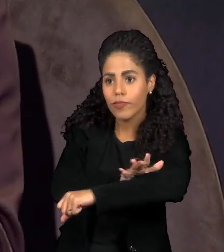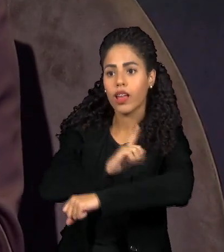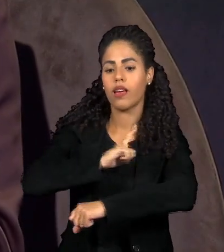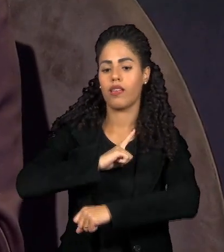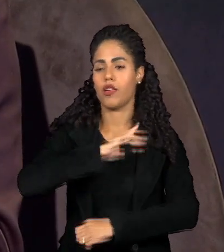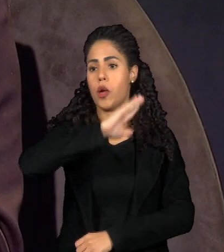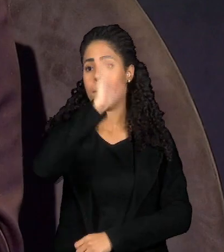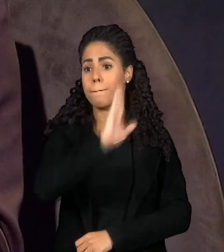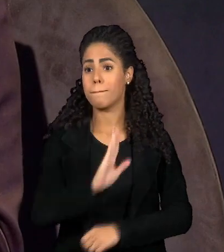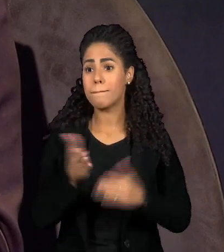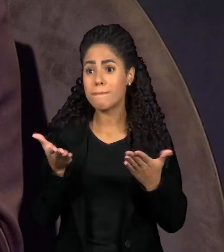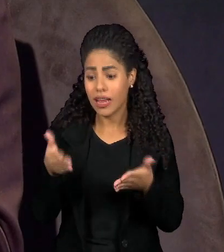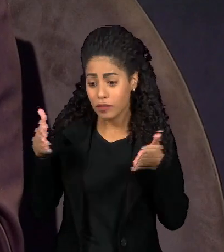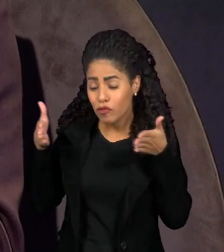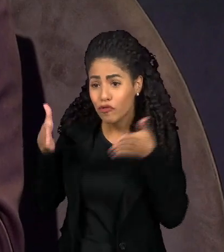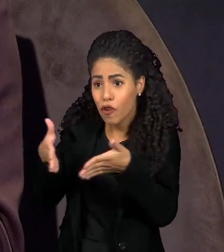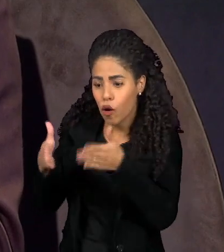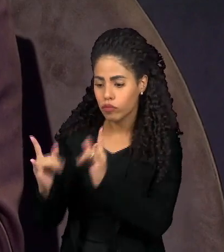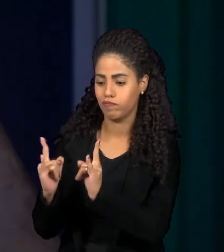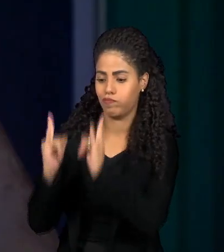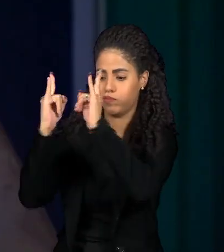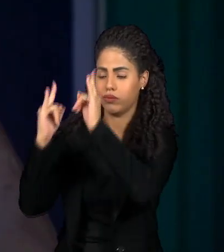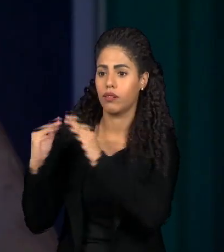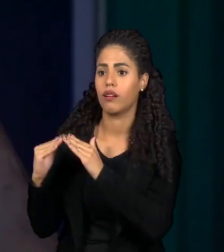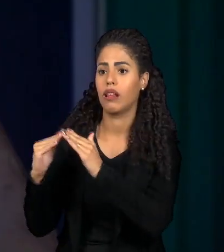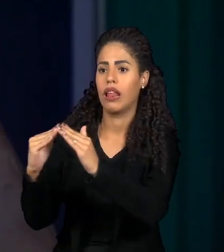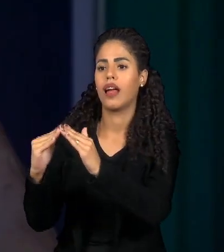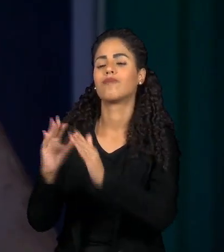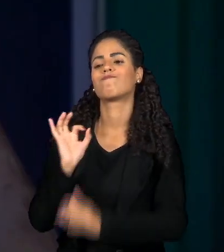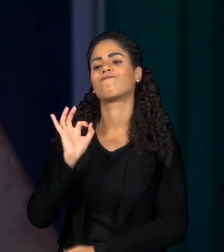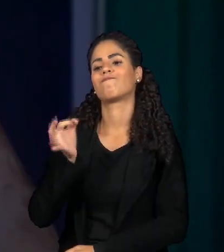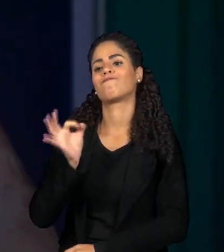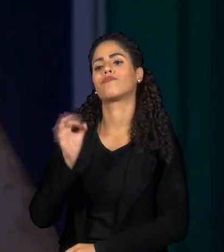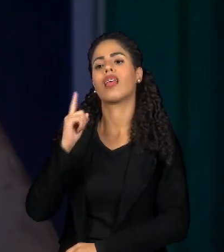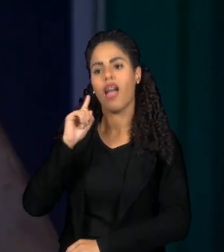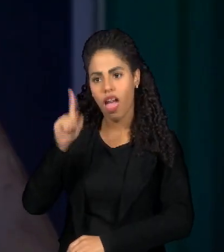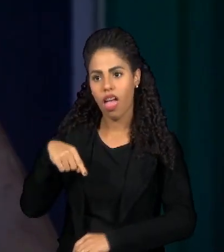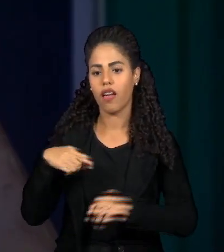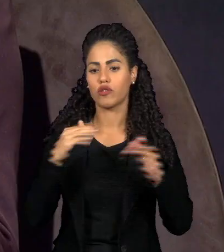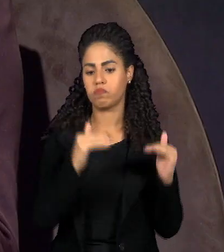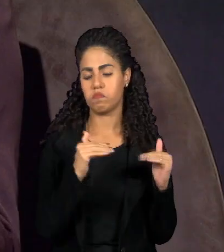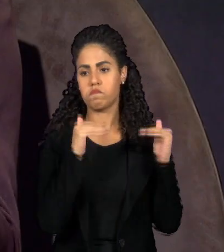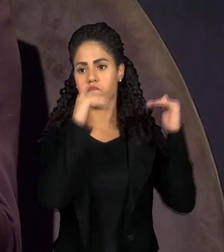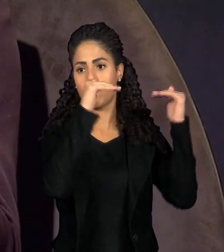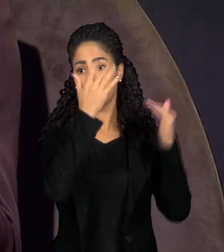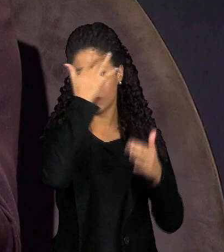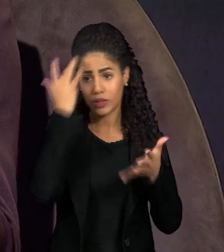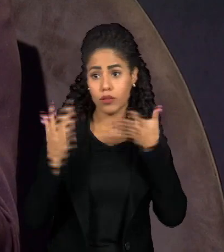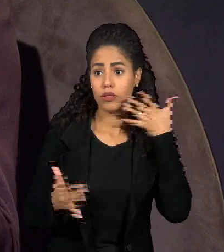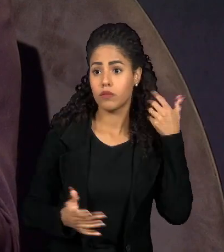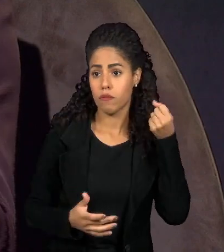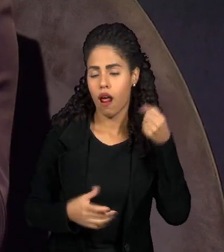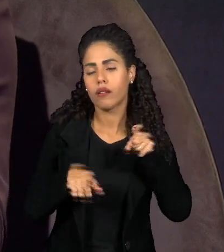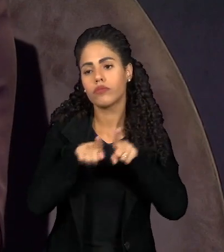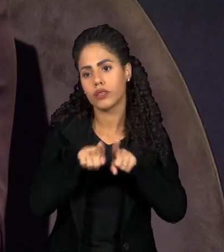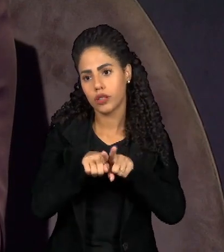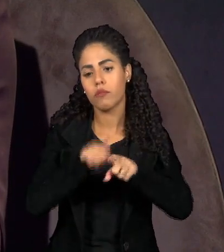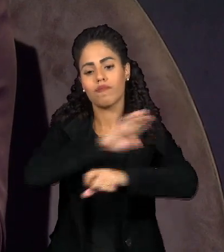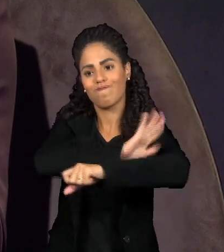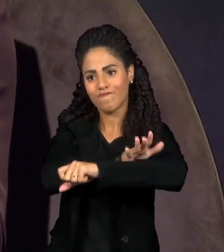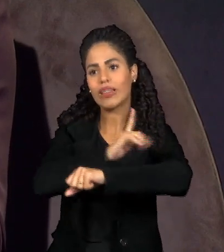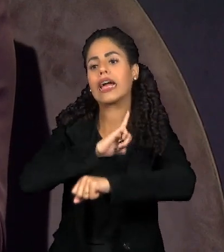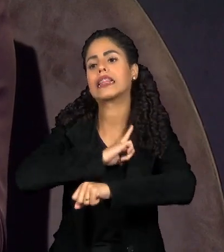mas dentro desse mercado, ele é um mercado muito elitizado ainda e com muito